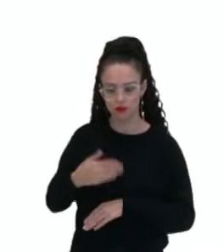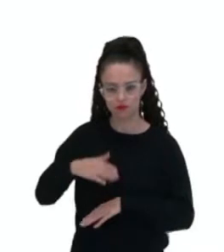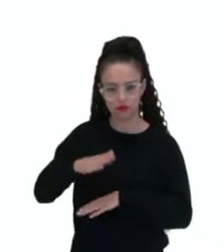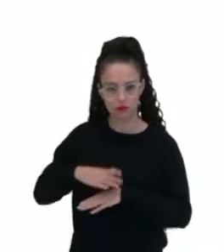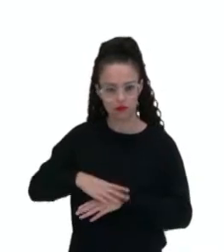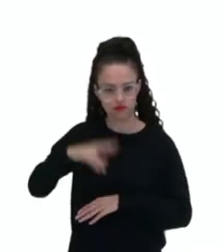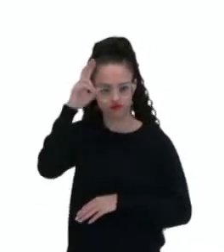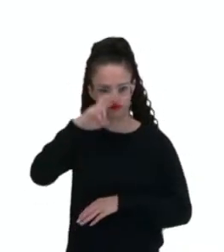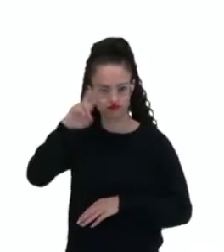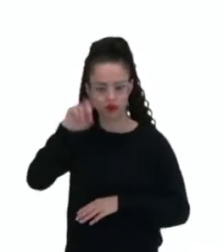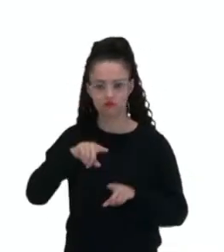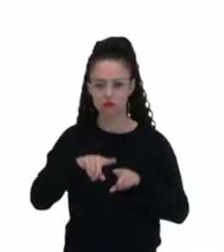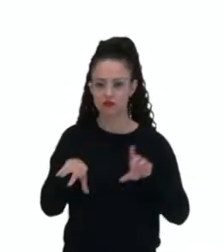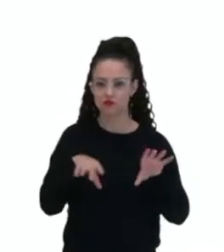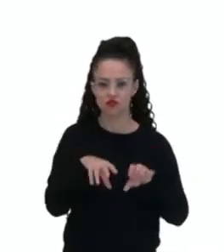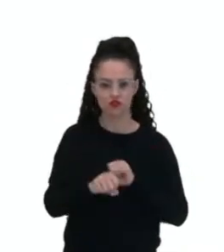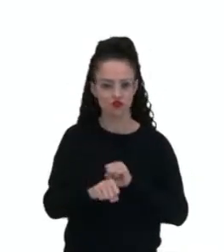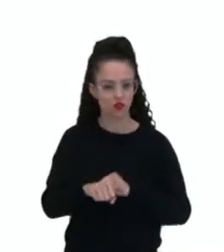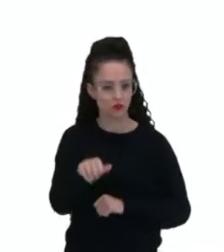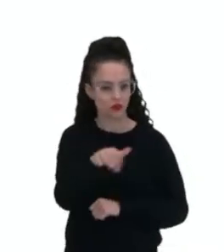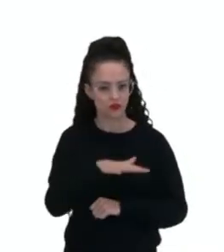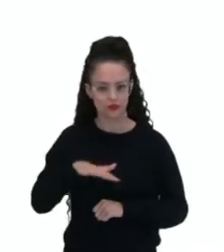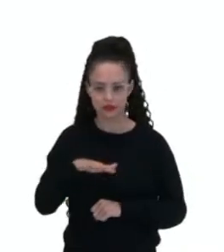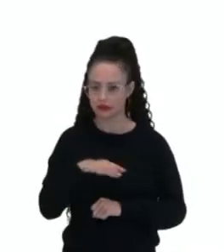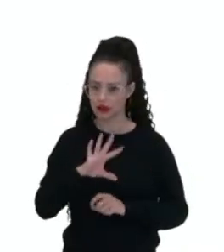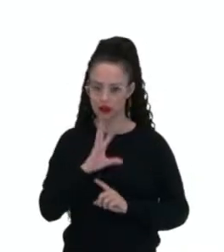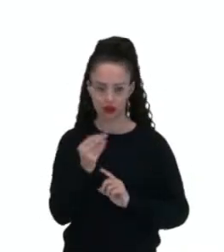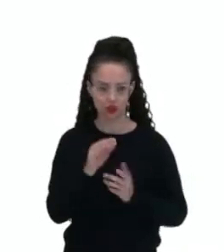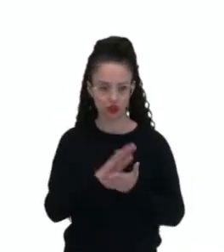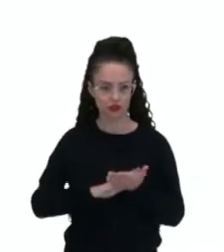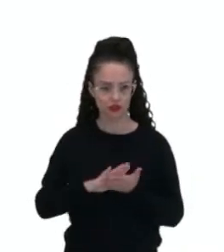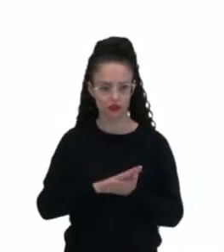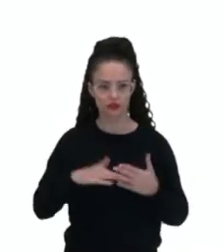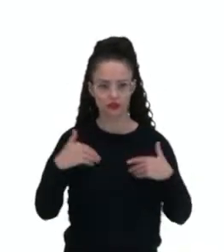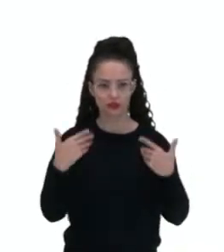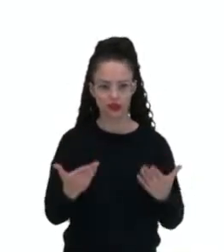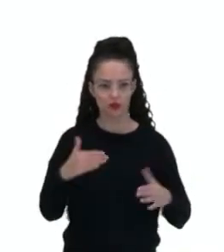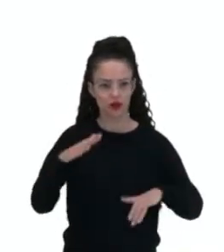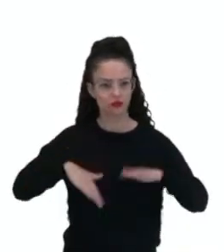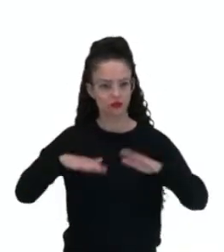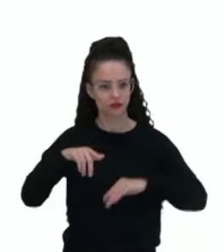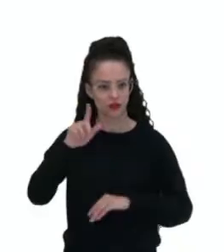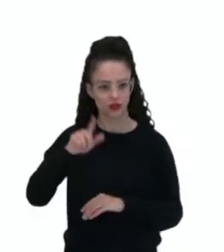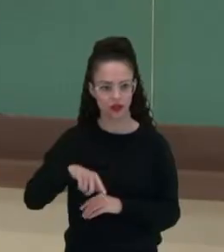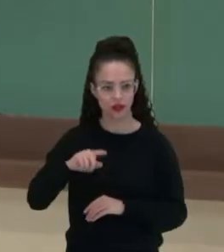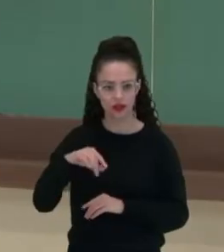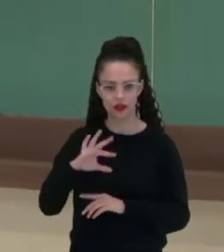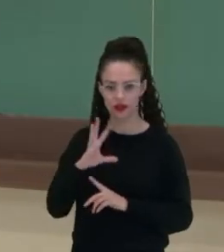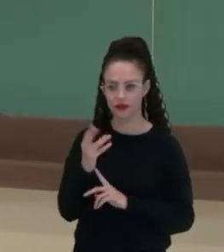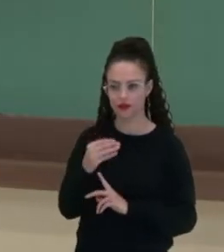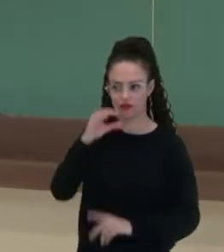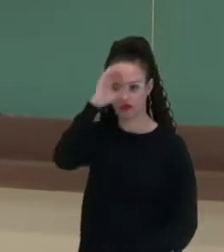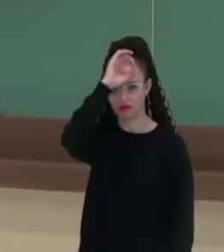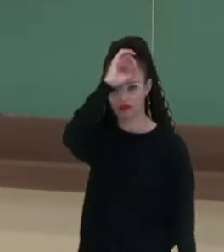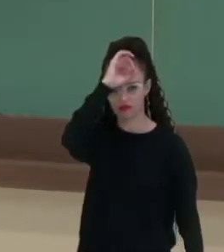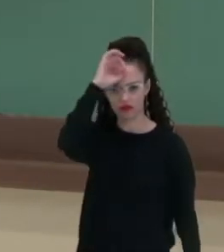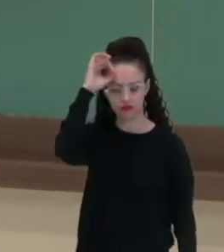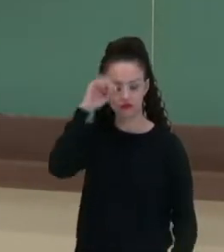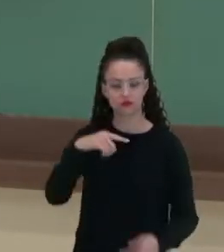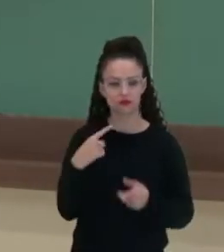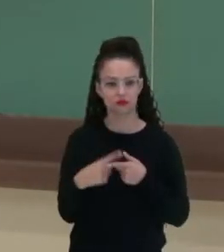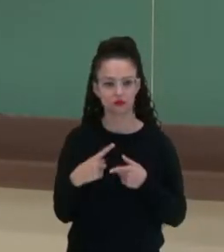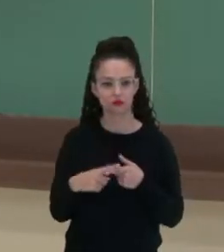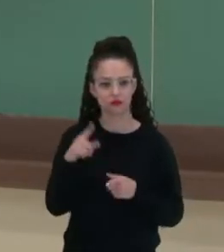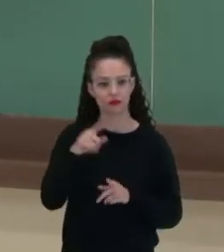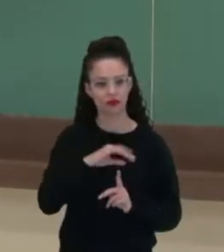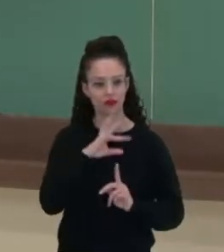autodidatas que não têm formação culta no campo das artes, né? Então, muitas vezes até é considerado uma arte ingênua, né? Por quê? Porque ela é